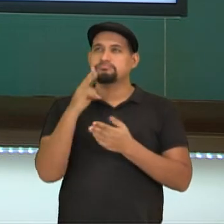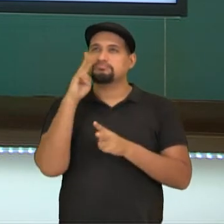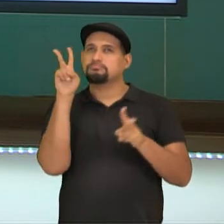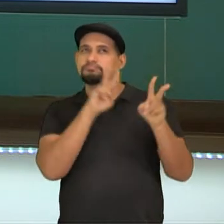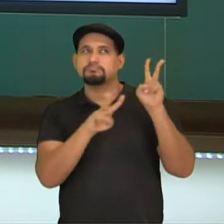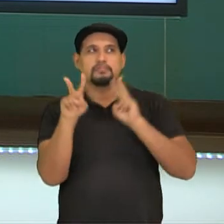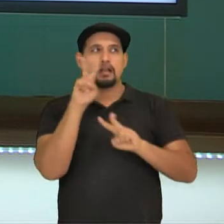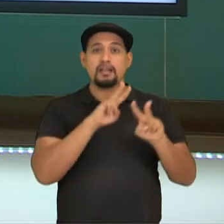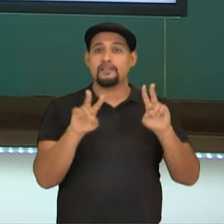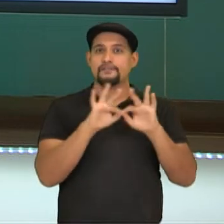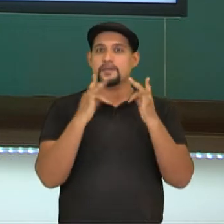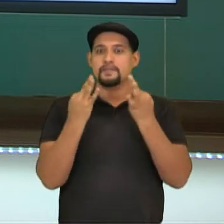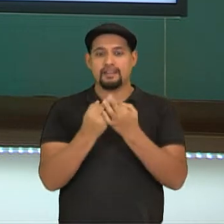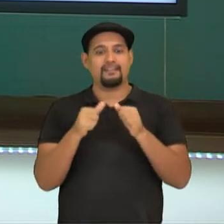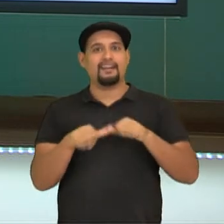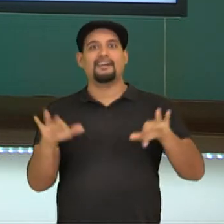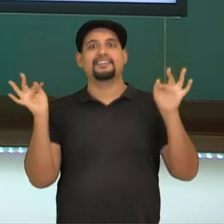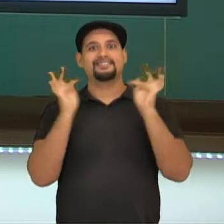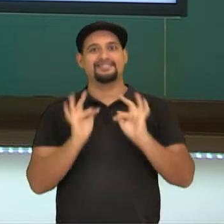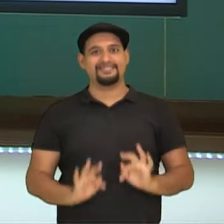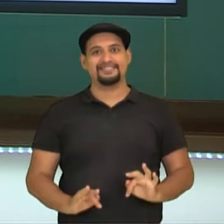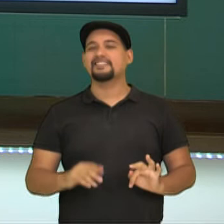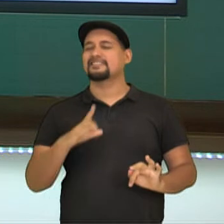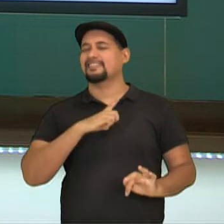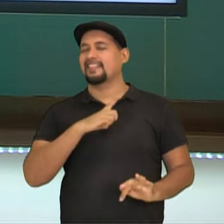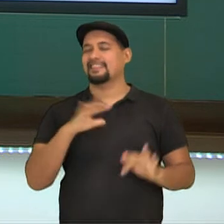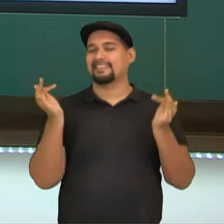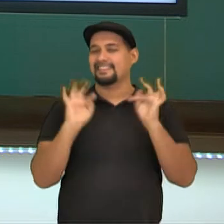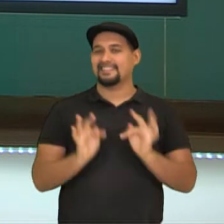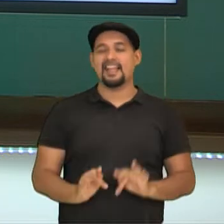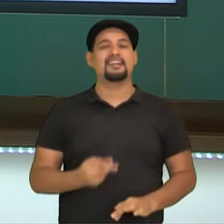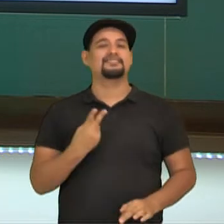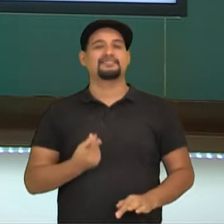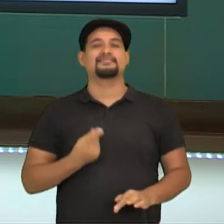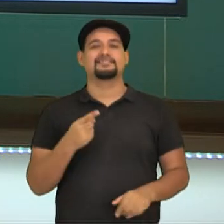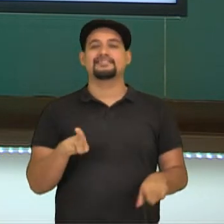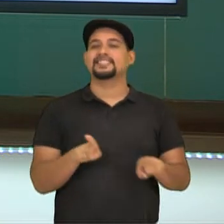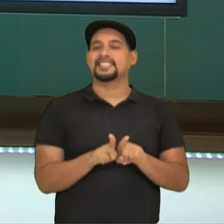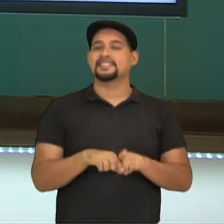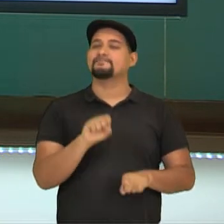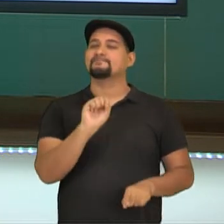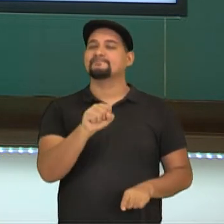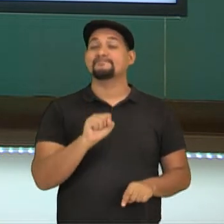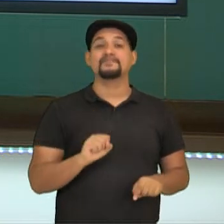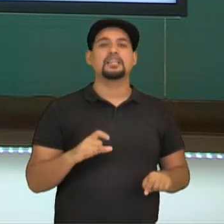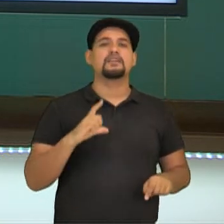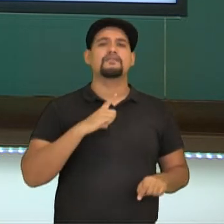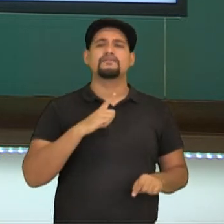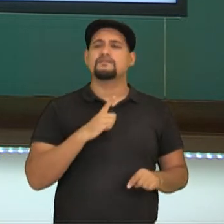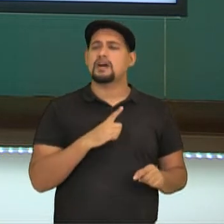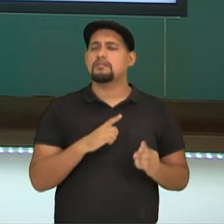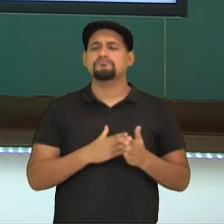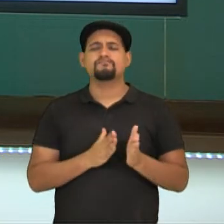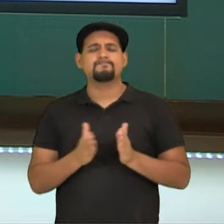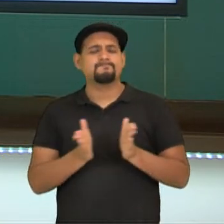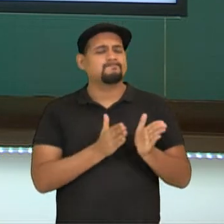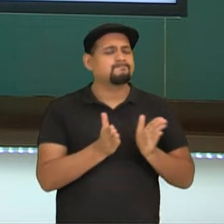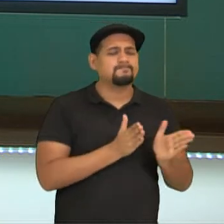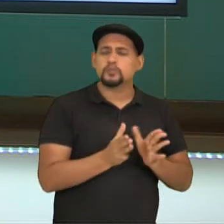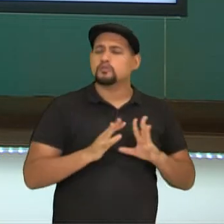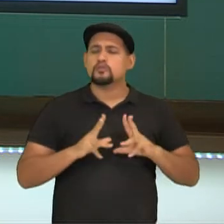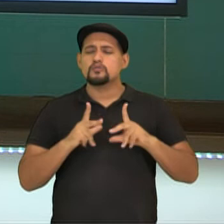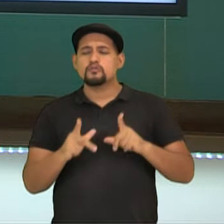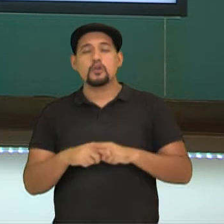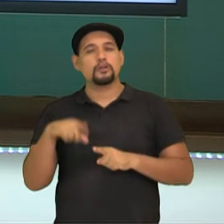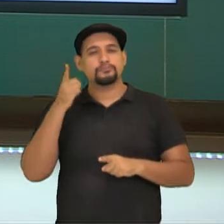ver que a tua família até vai ficar mais feliz, vai ter uma felicidade financeira e que vai se passar para todos os caminhos,